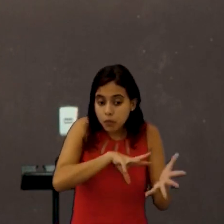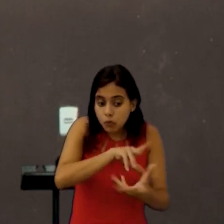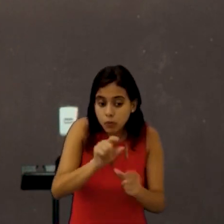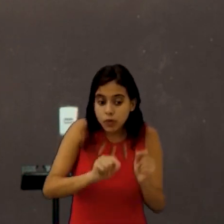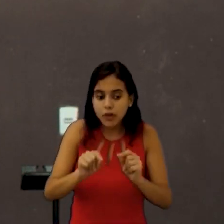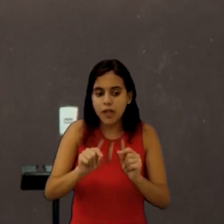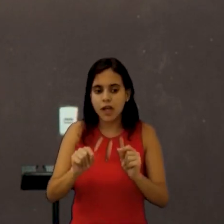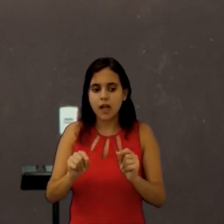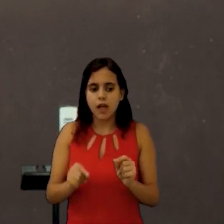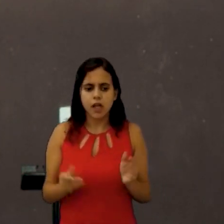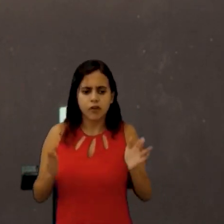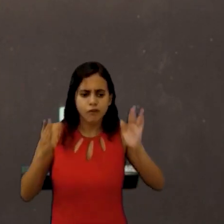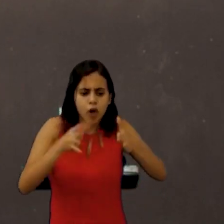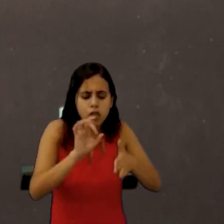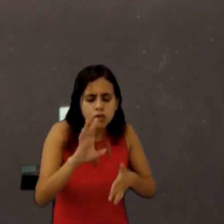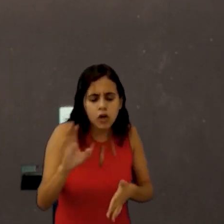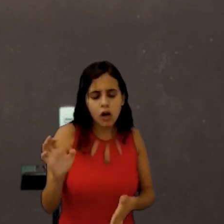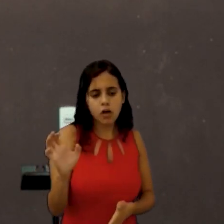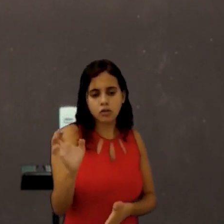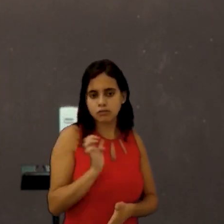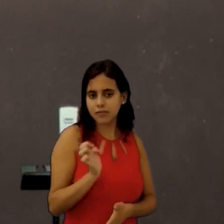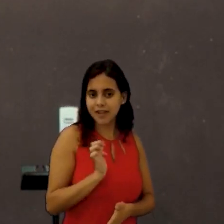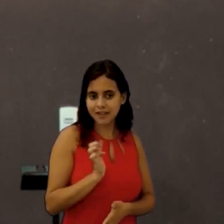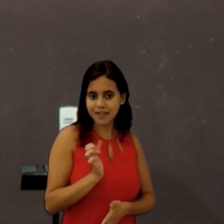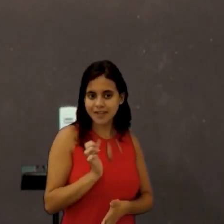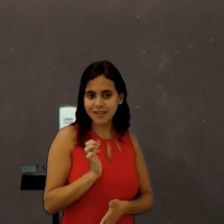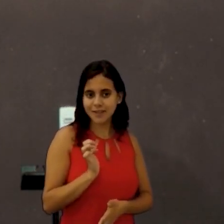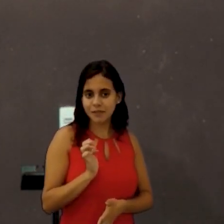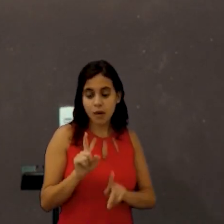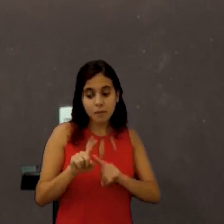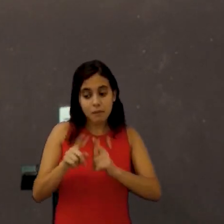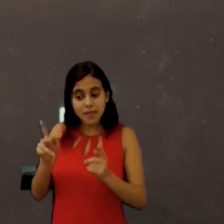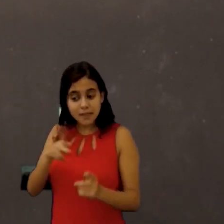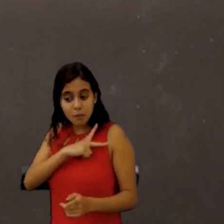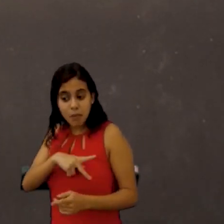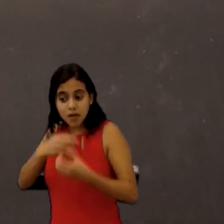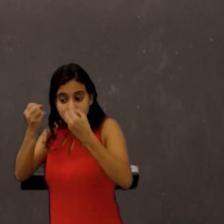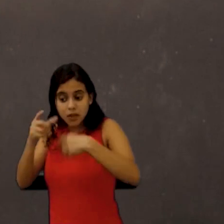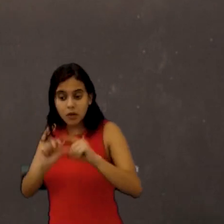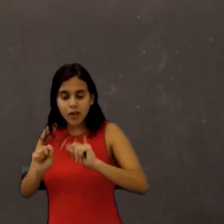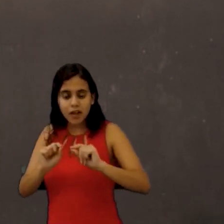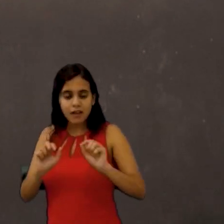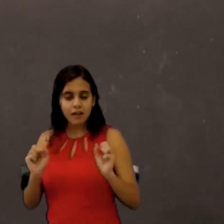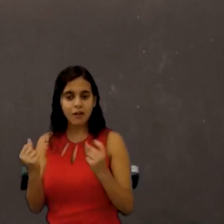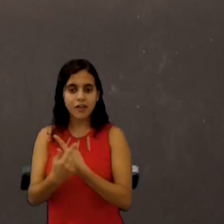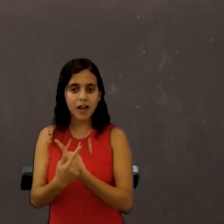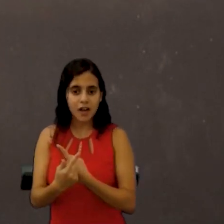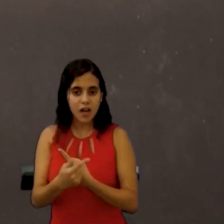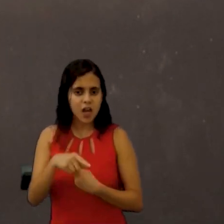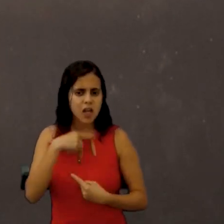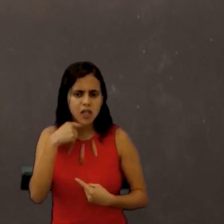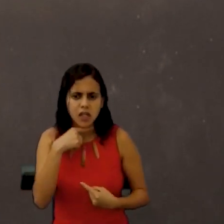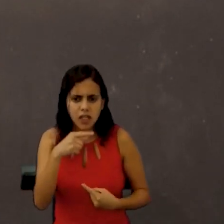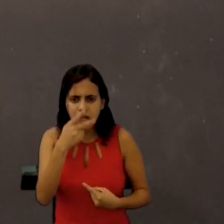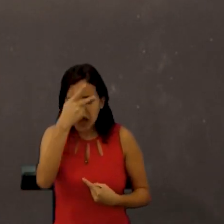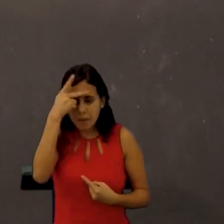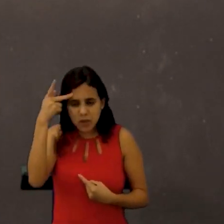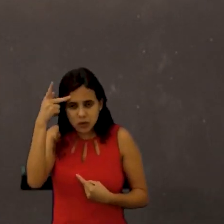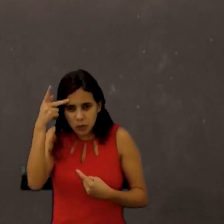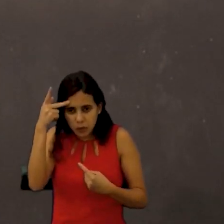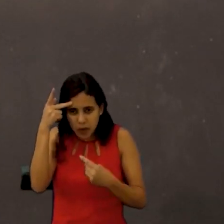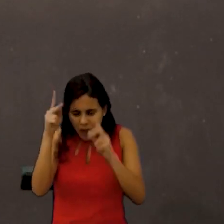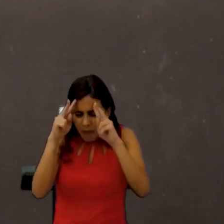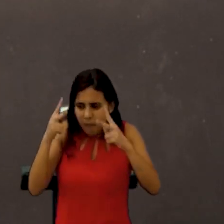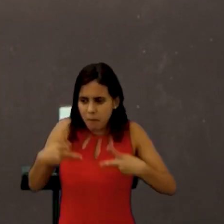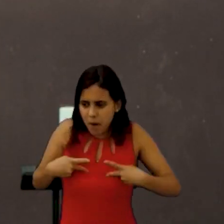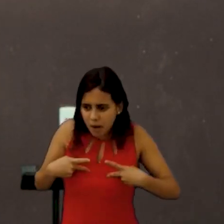desse jeito. A carne julga dessa forma. E aí Paulo está dizendo não. Ninguém que é Richard ou Zezinho pertence a ele mesmo.